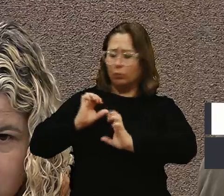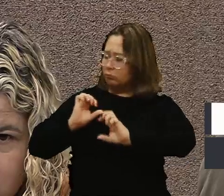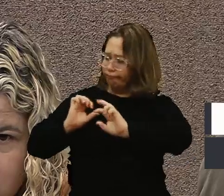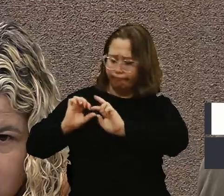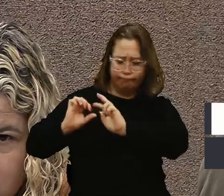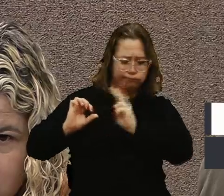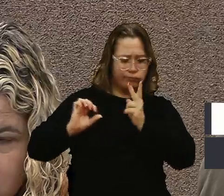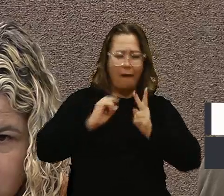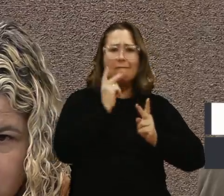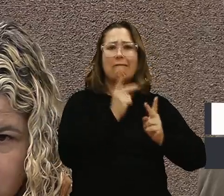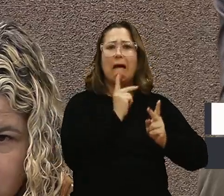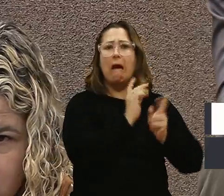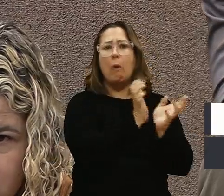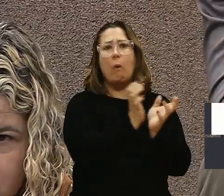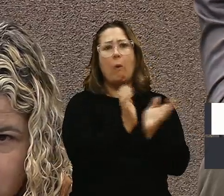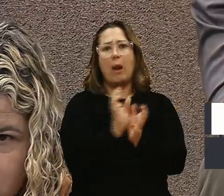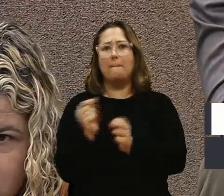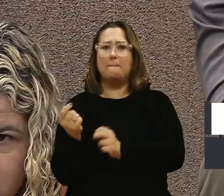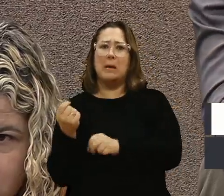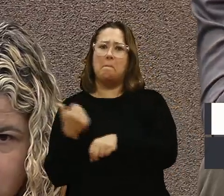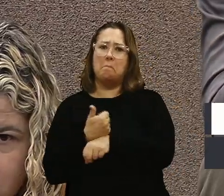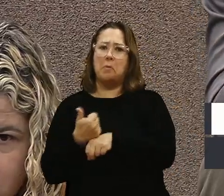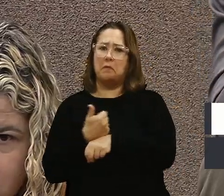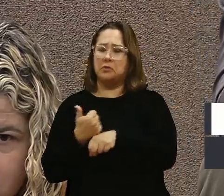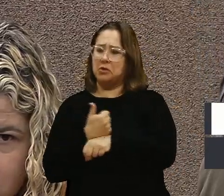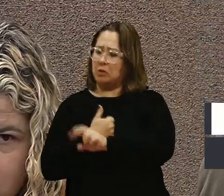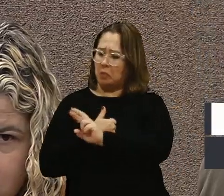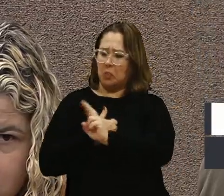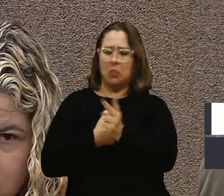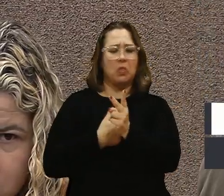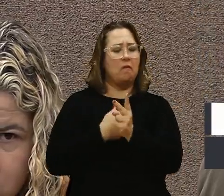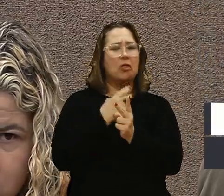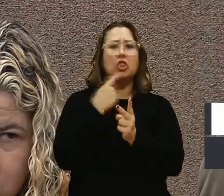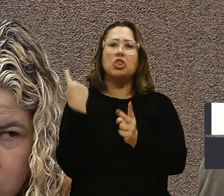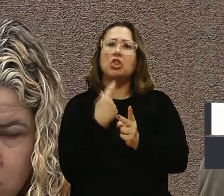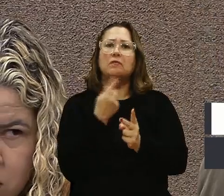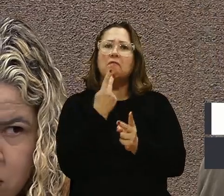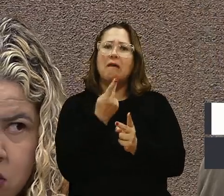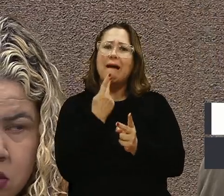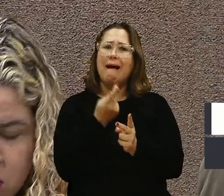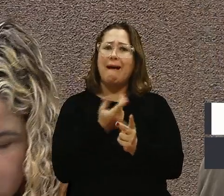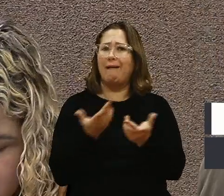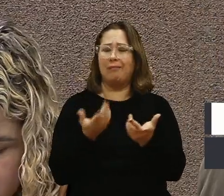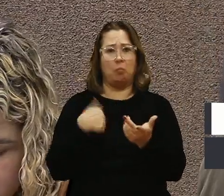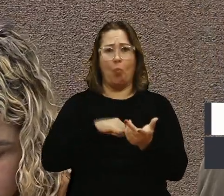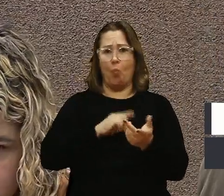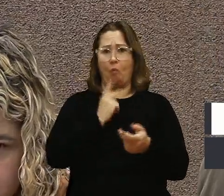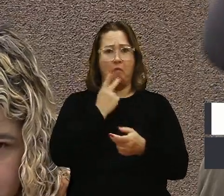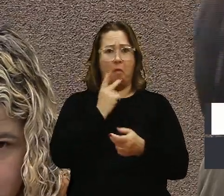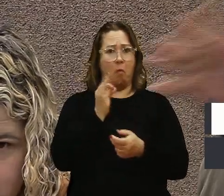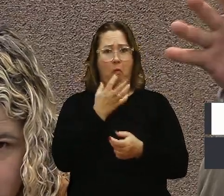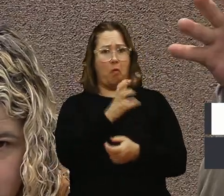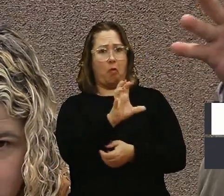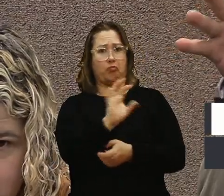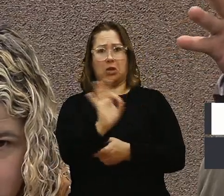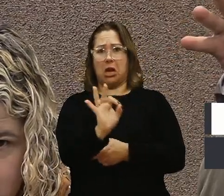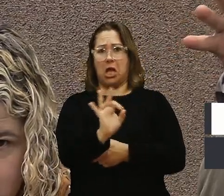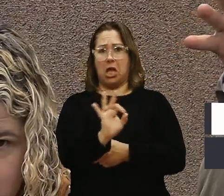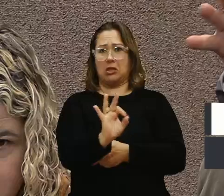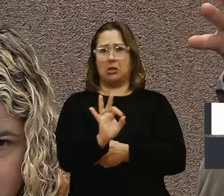colegas. Eles são profissionais em deturpar aquilo que a gente fala. Aqui ninguém falou que é contra nada.